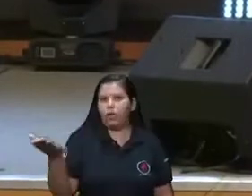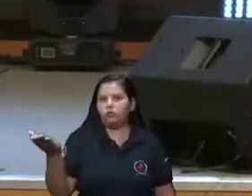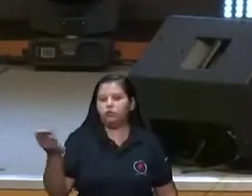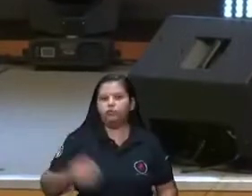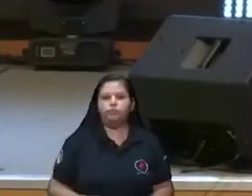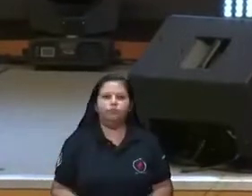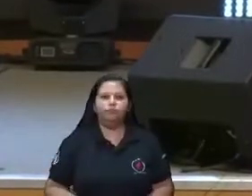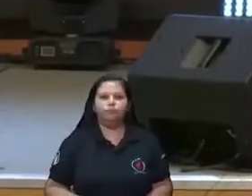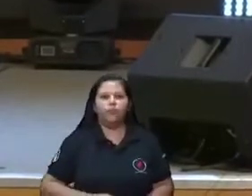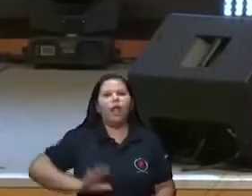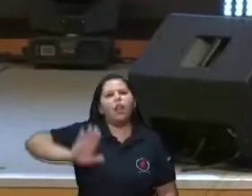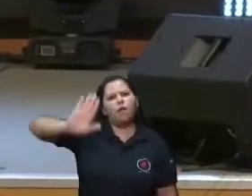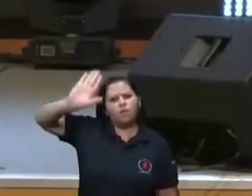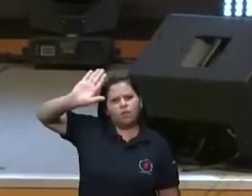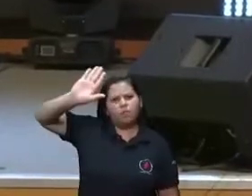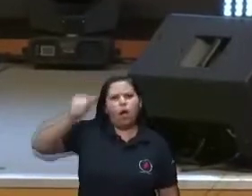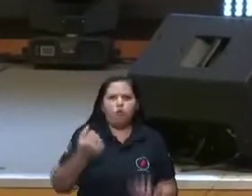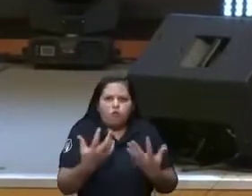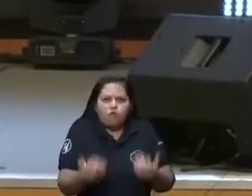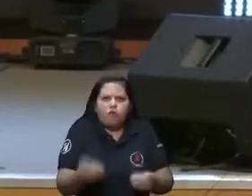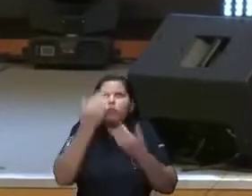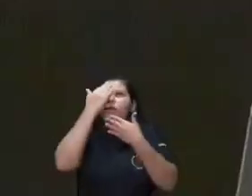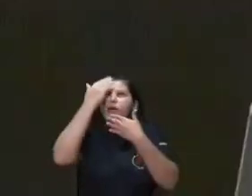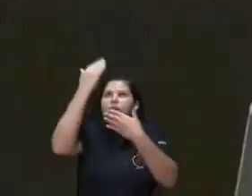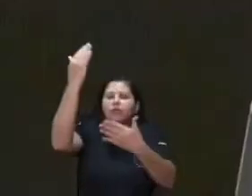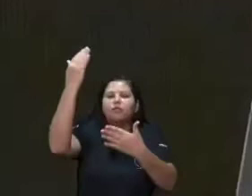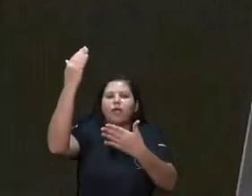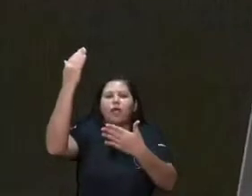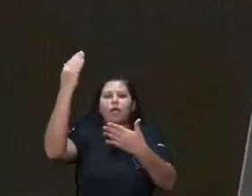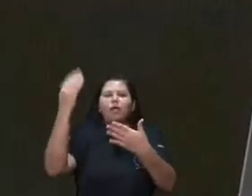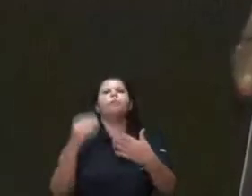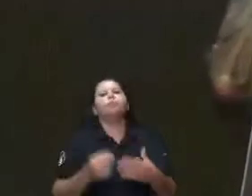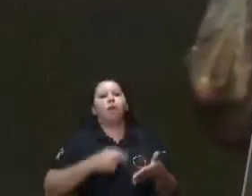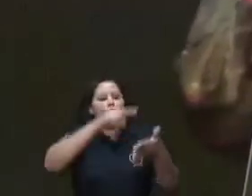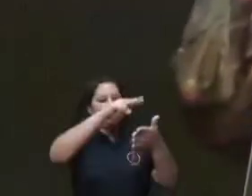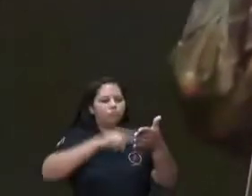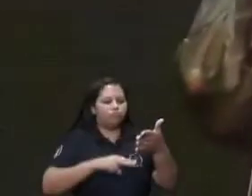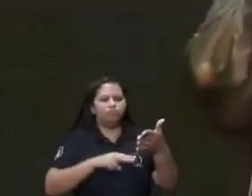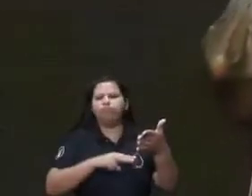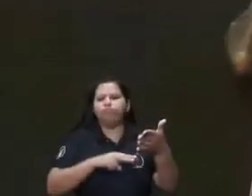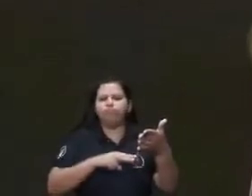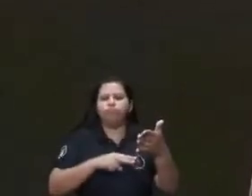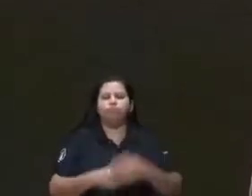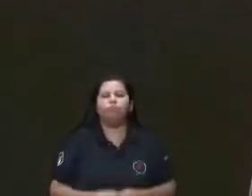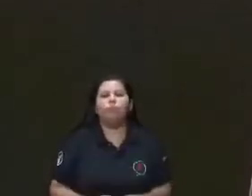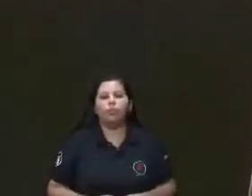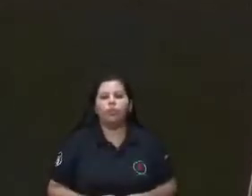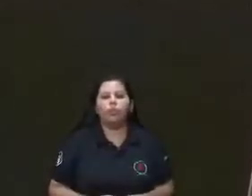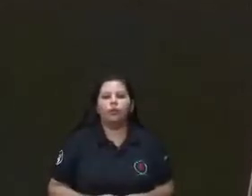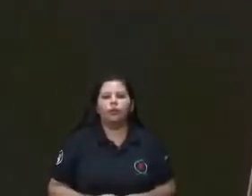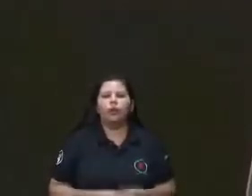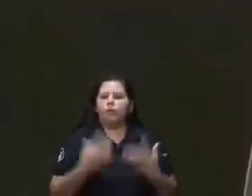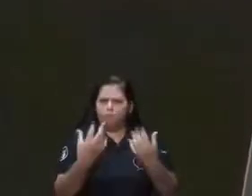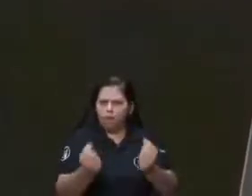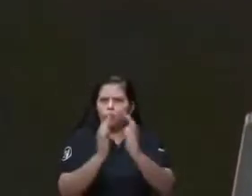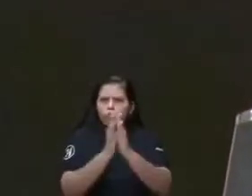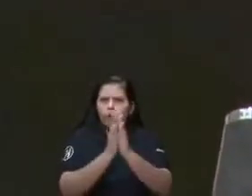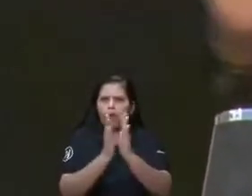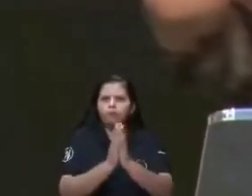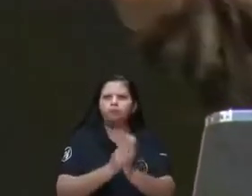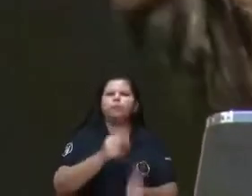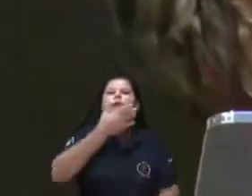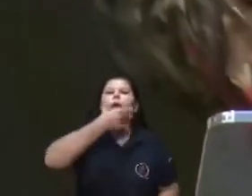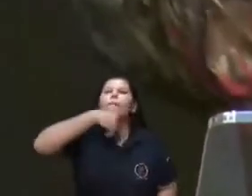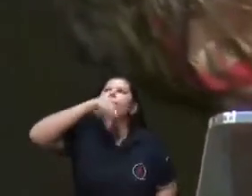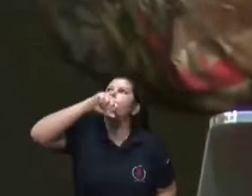Levante uma das suas mãos, vamos dar graças a Deus pela sua palavra esta noite. Pai, acabamos de ler a tua palavra, ela